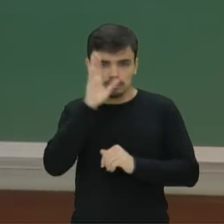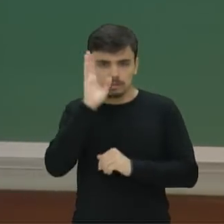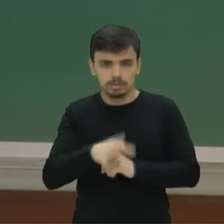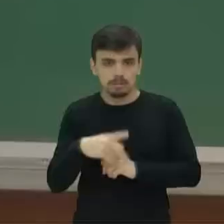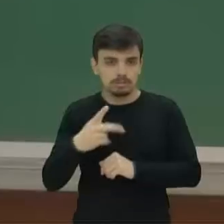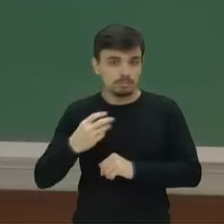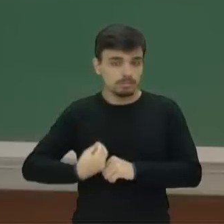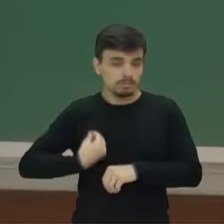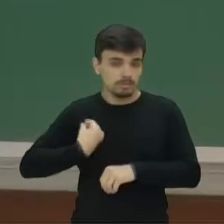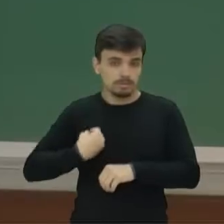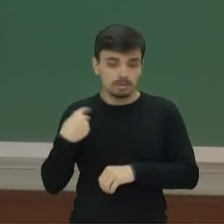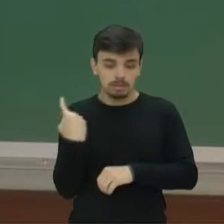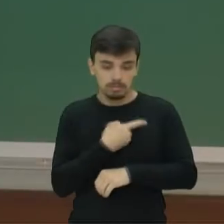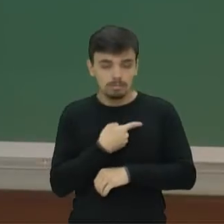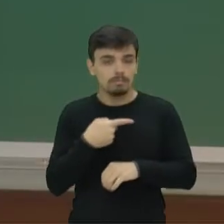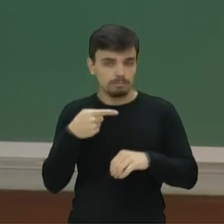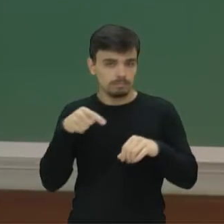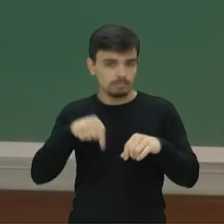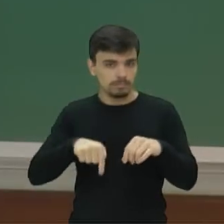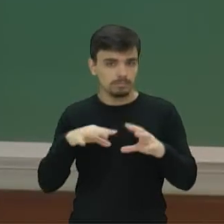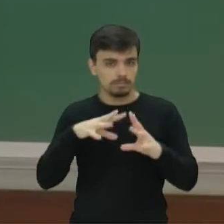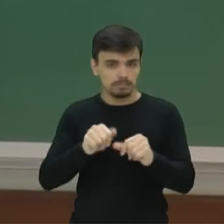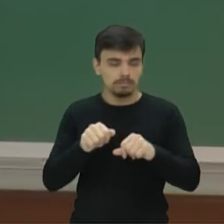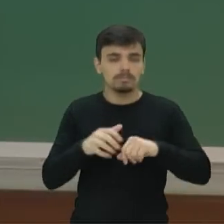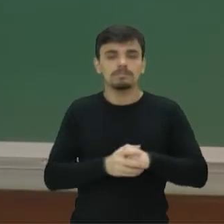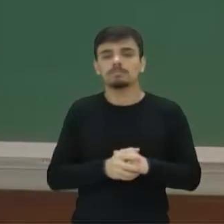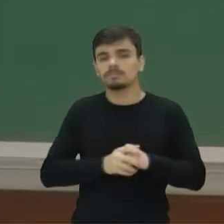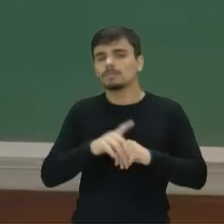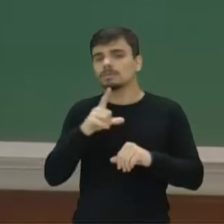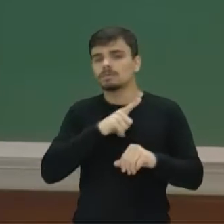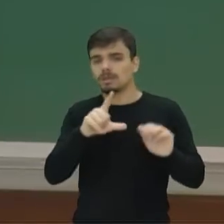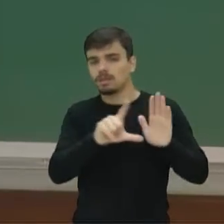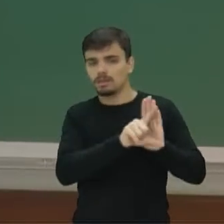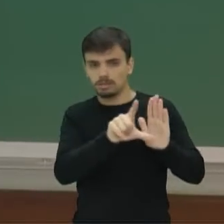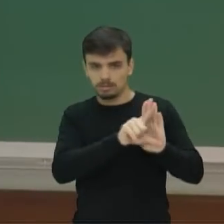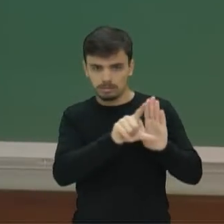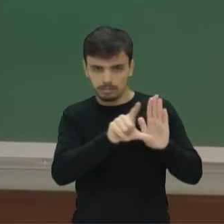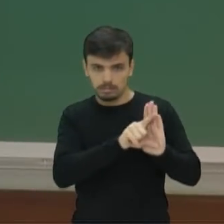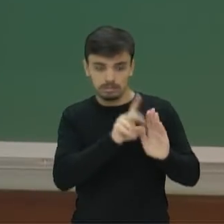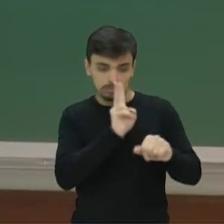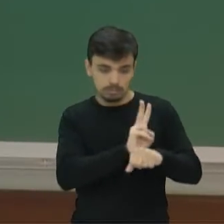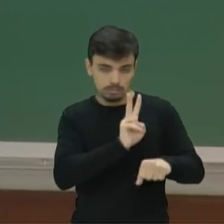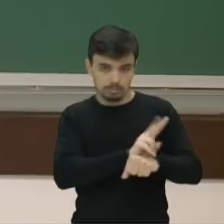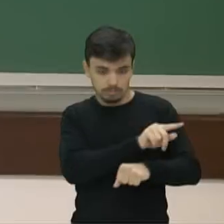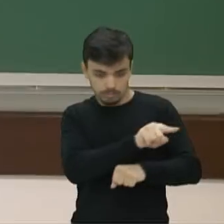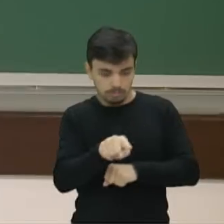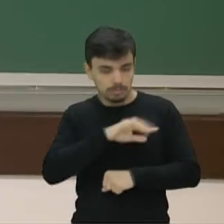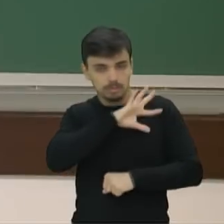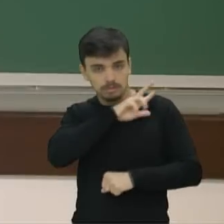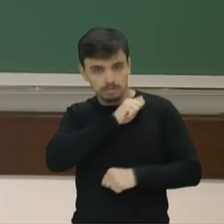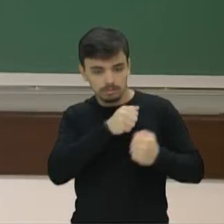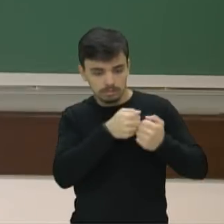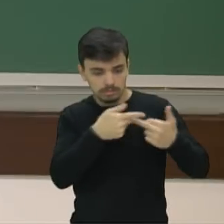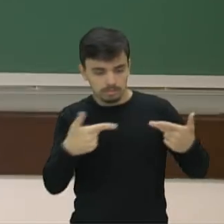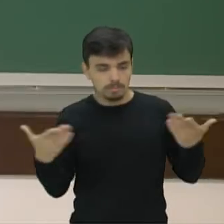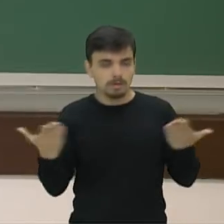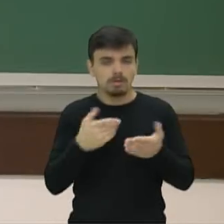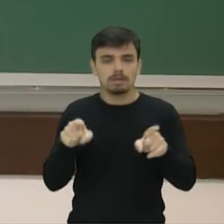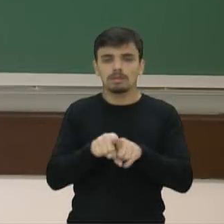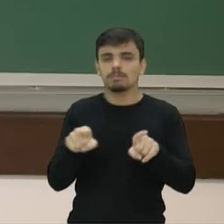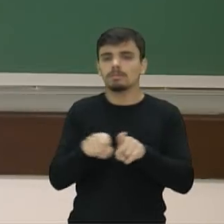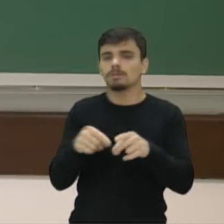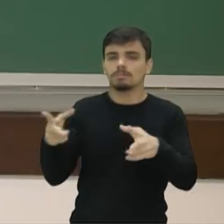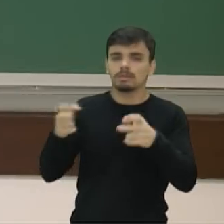sua existência no nosso planeta. Então, existem leis que protegem esses animais. Agora, nós também vamos perceber